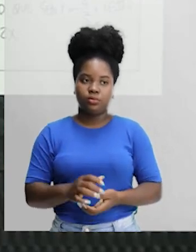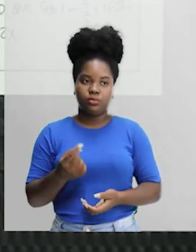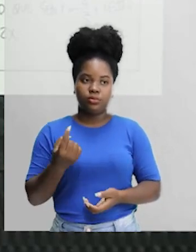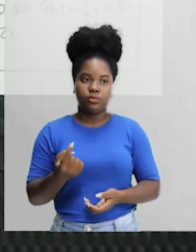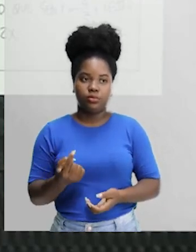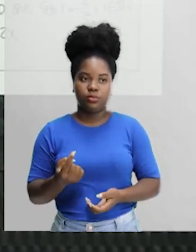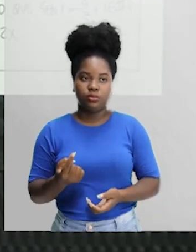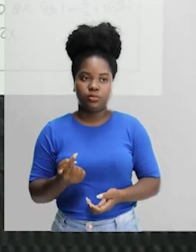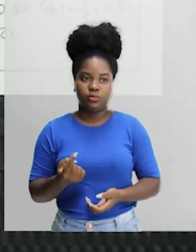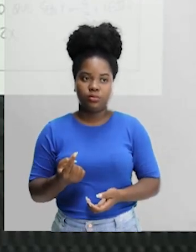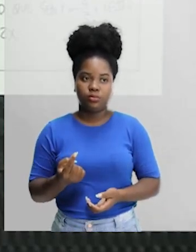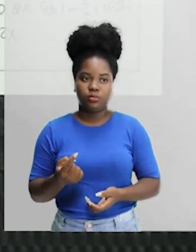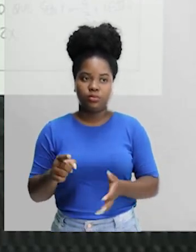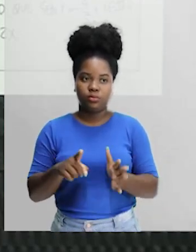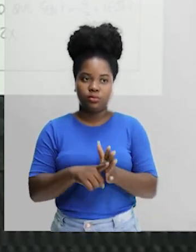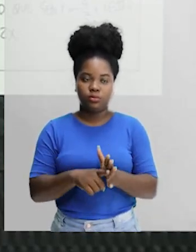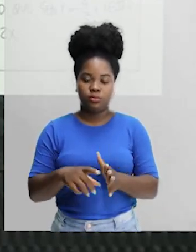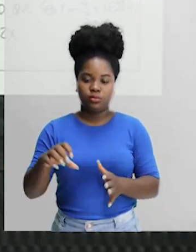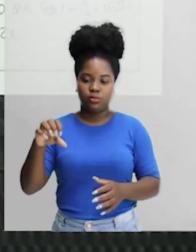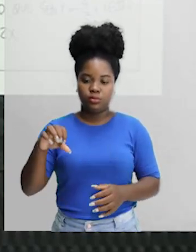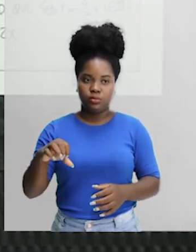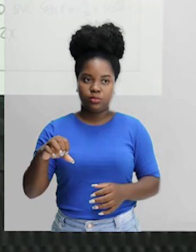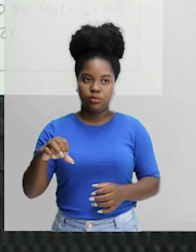1 menos